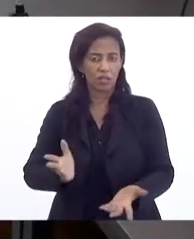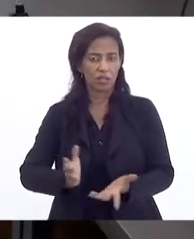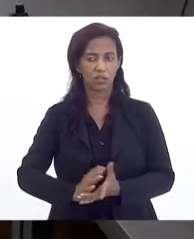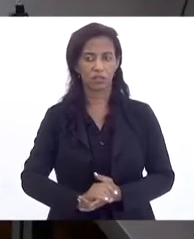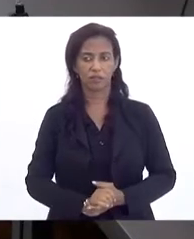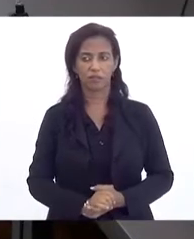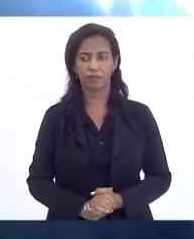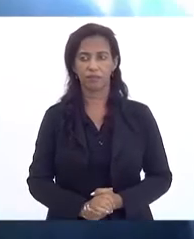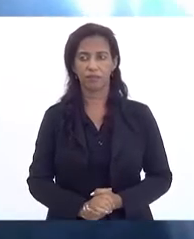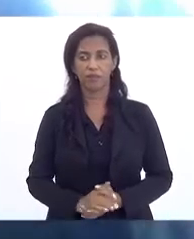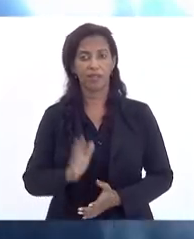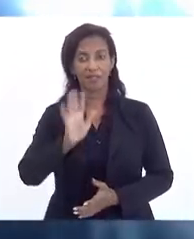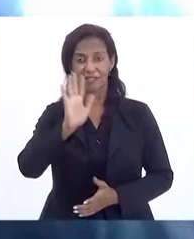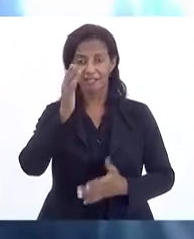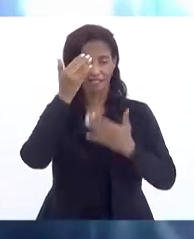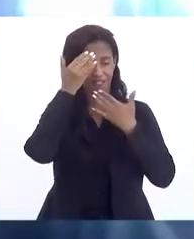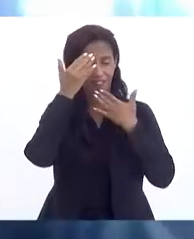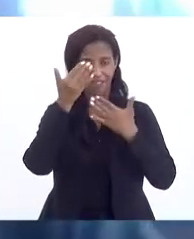Não, eu estou